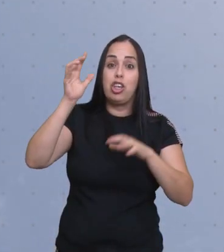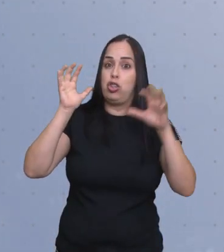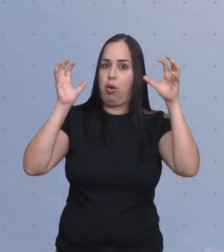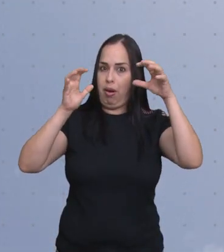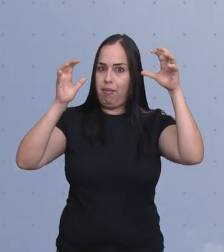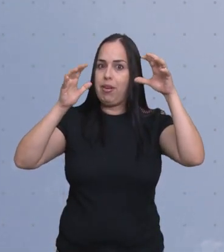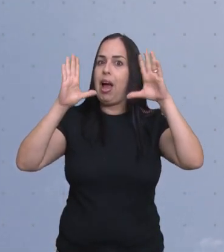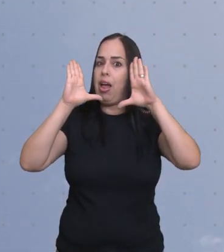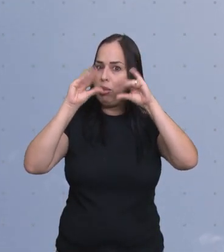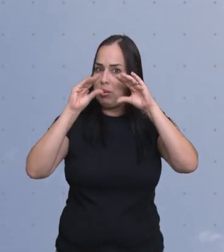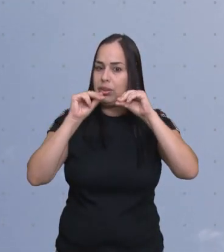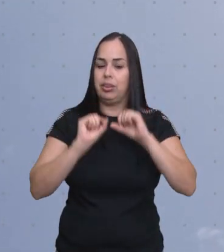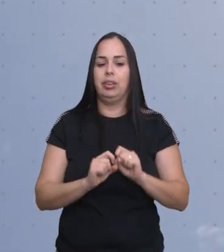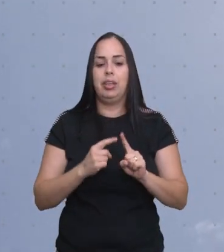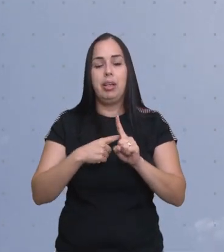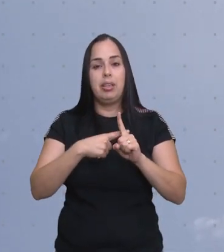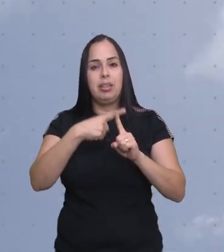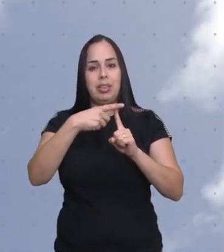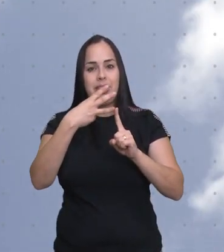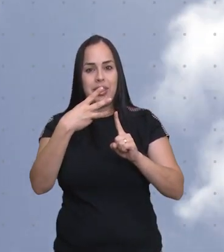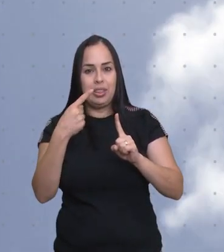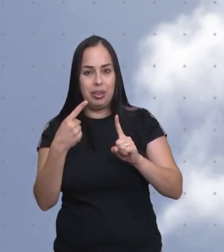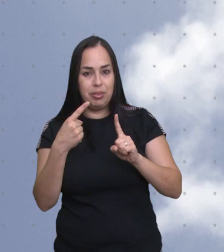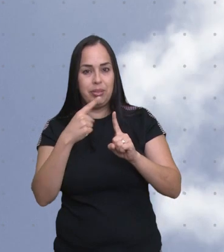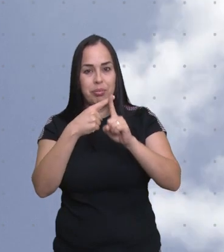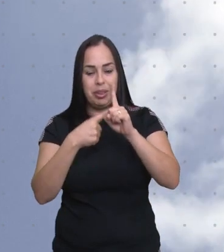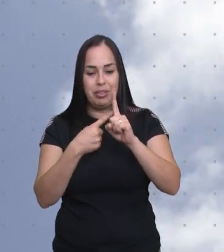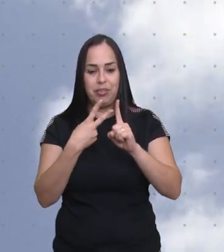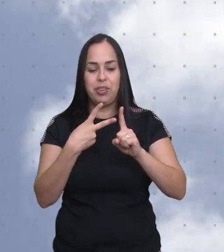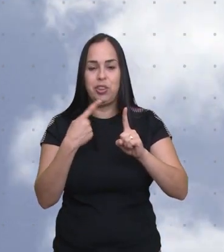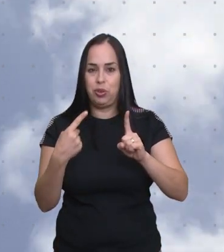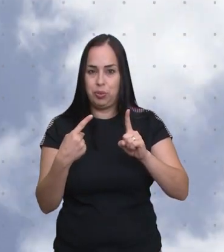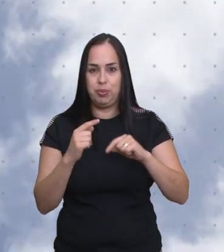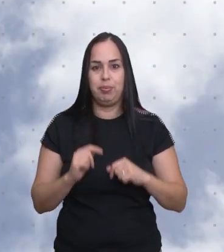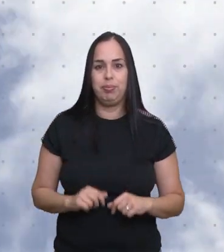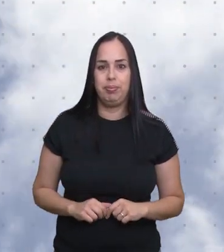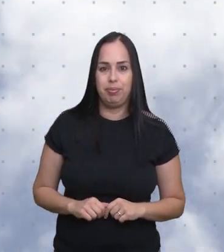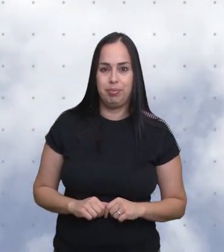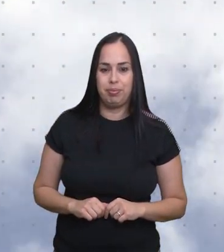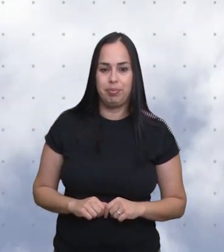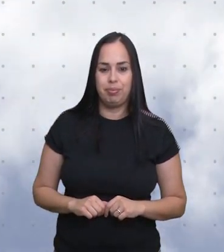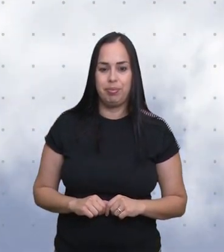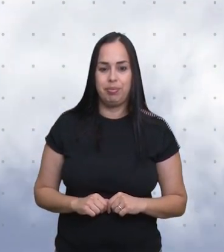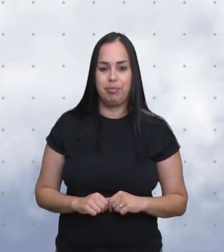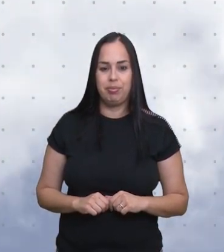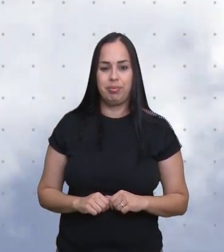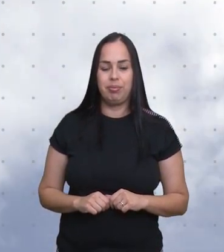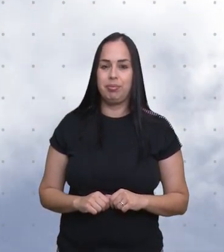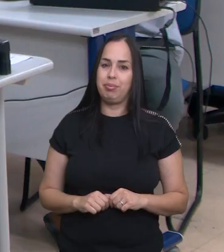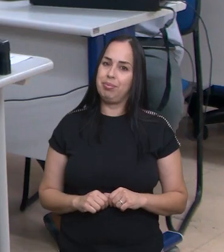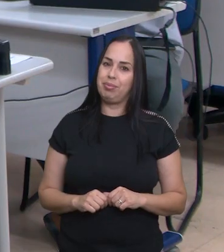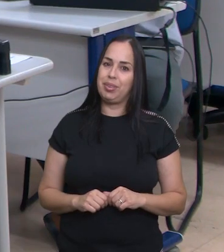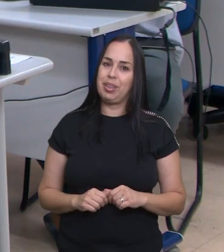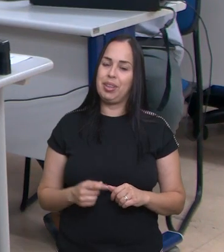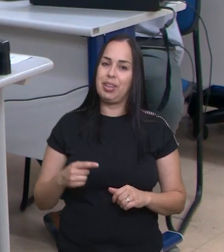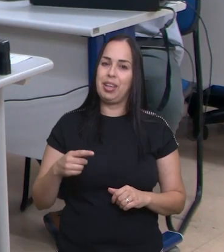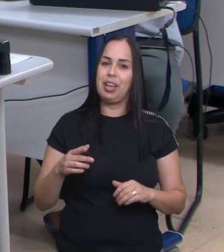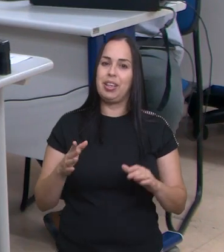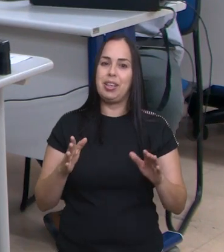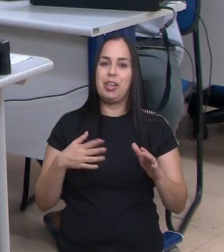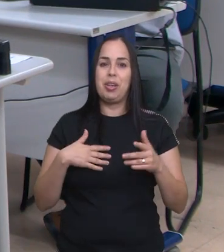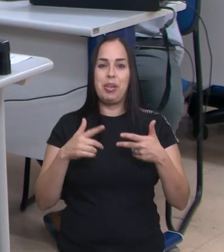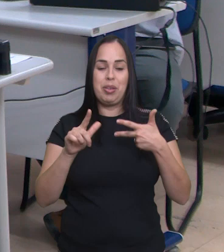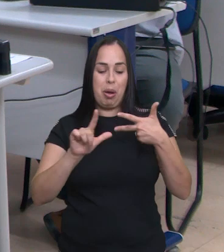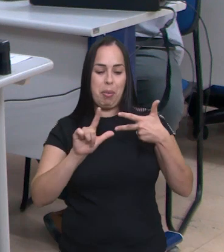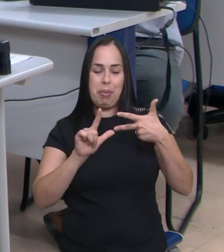deve chover à tarde e à noite. Máxima de 31 graus, mínima 21. E a gente fica por